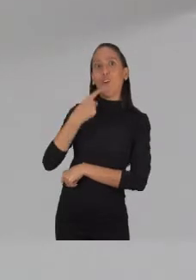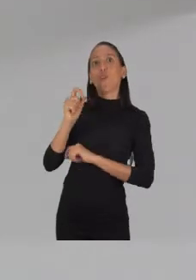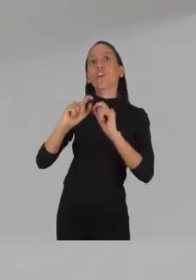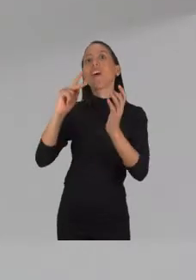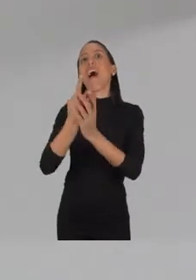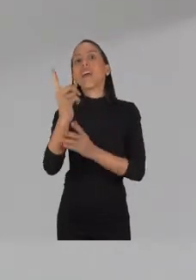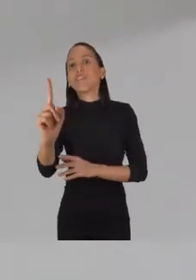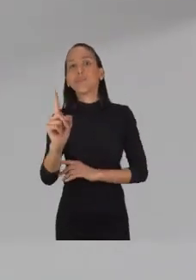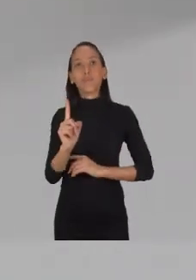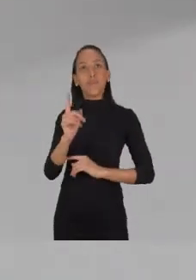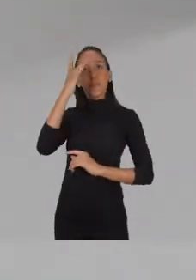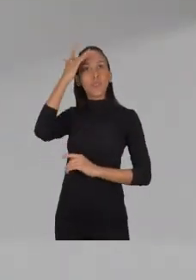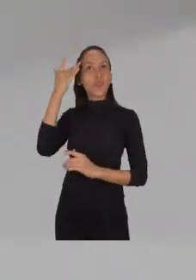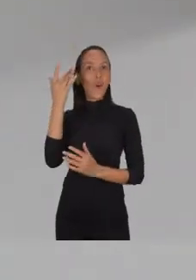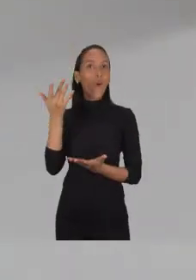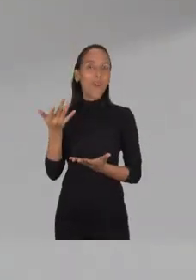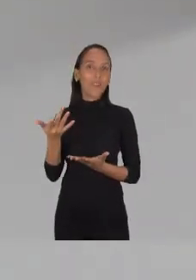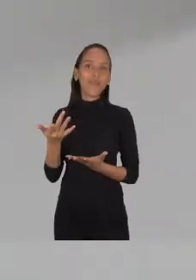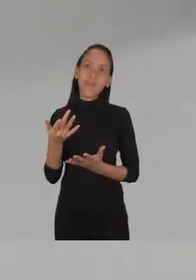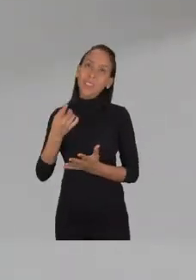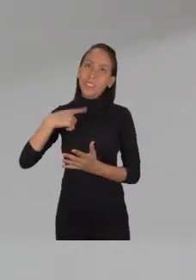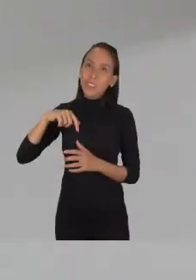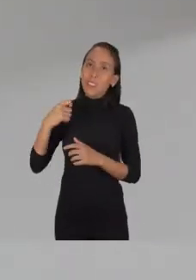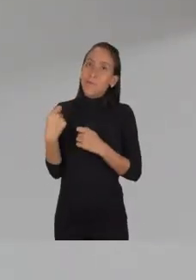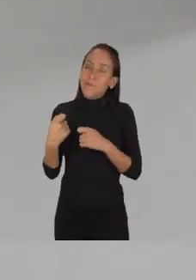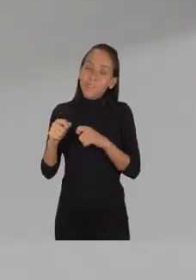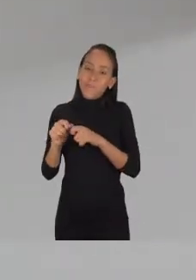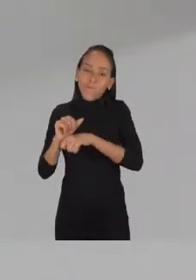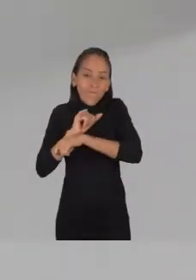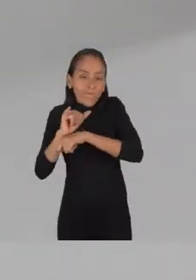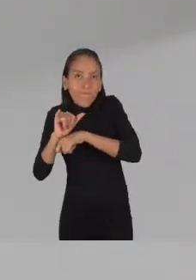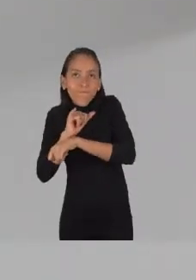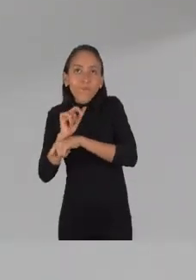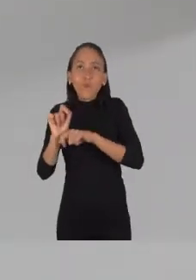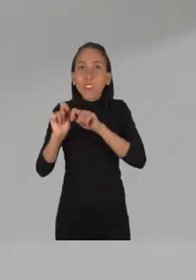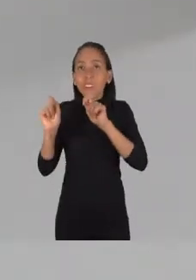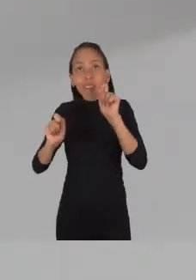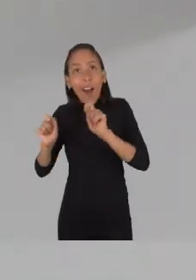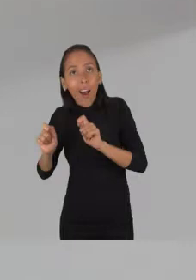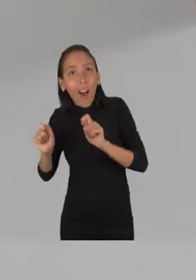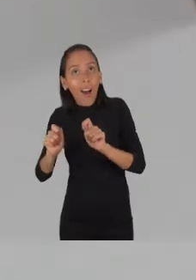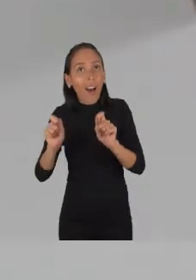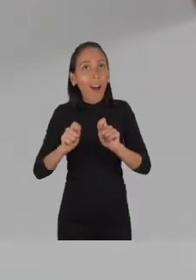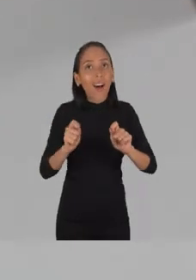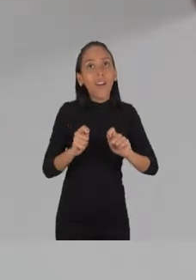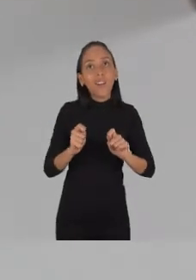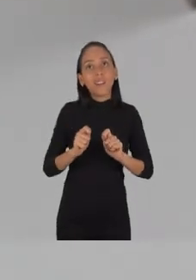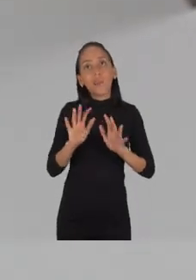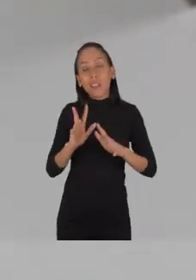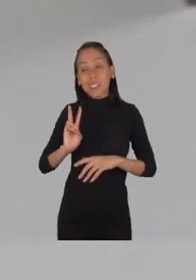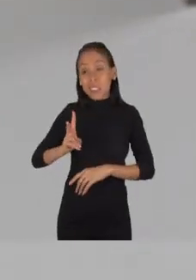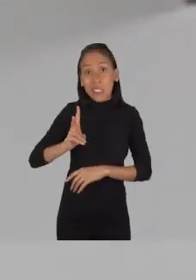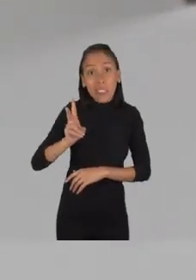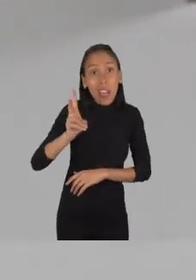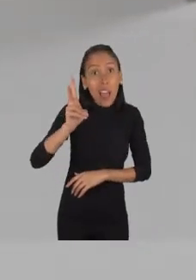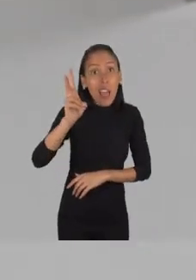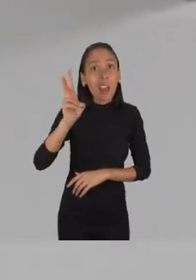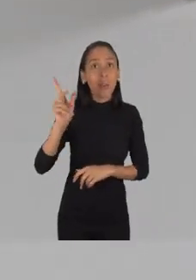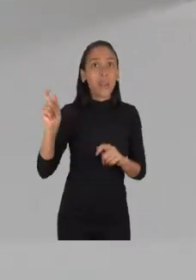vem, né? A gente procura fazer o que tá dentro das nossas possibilidades, mas nem